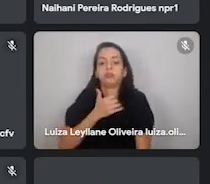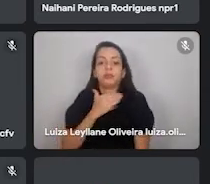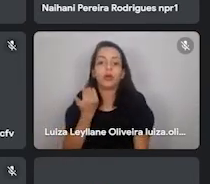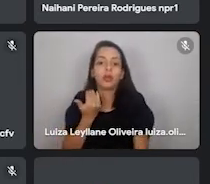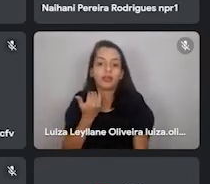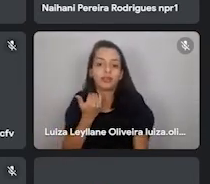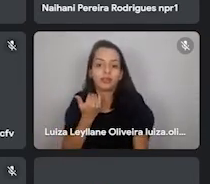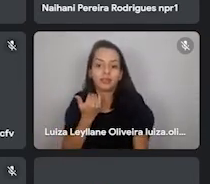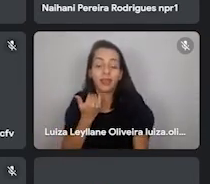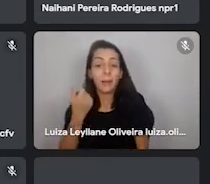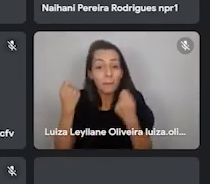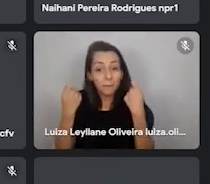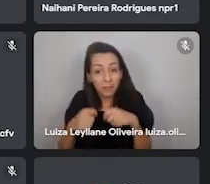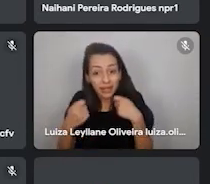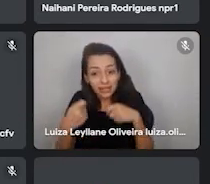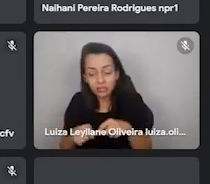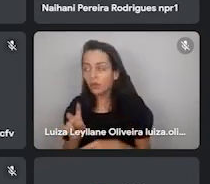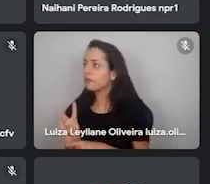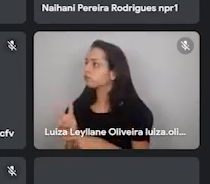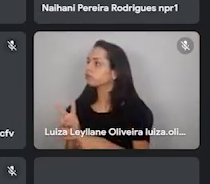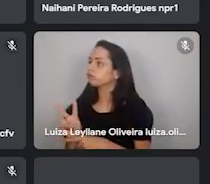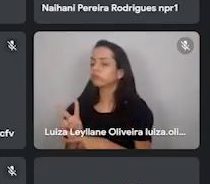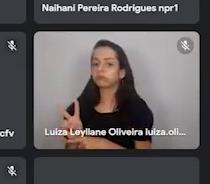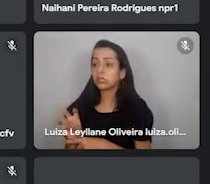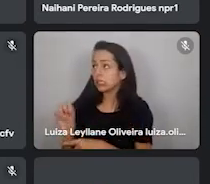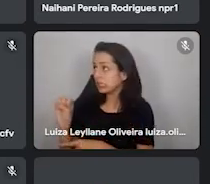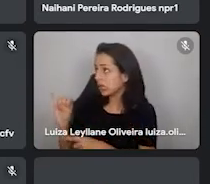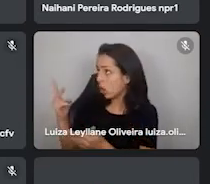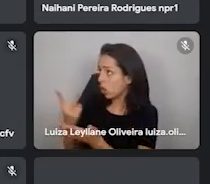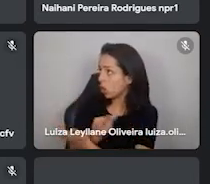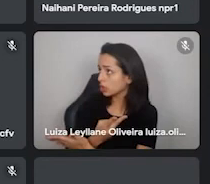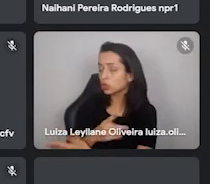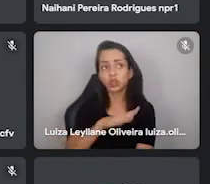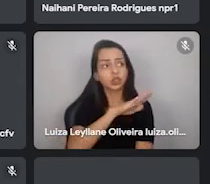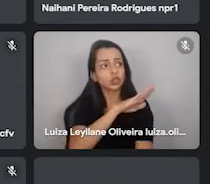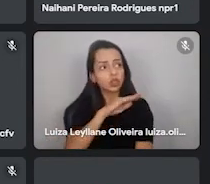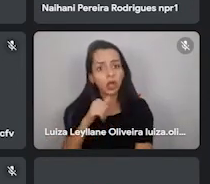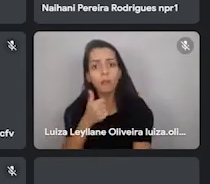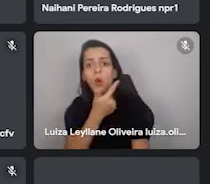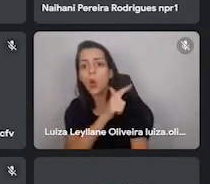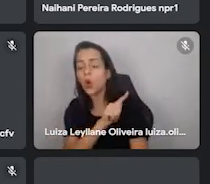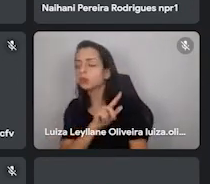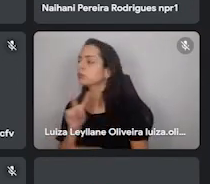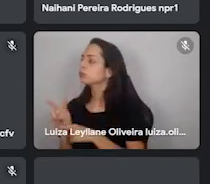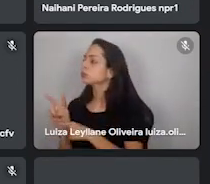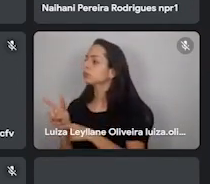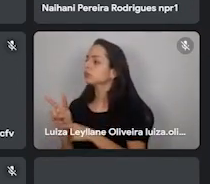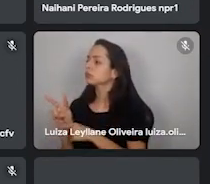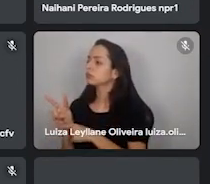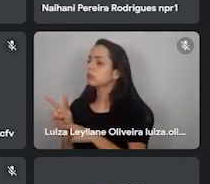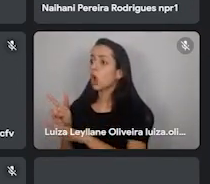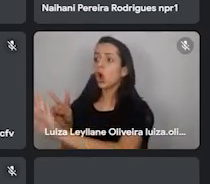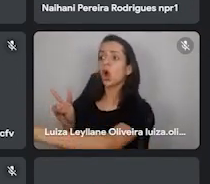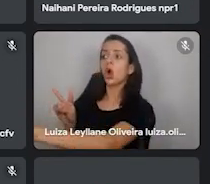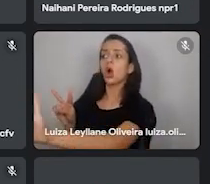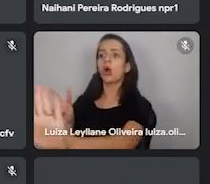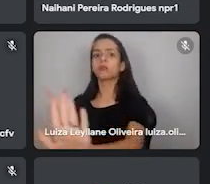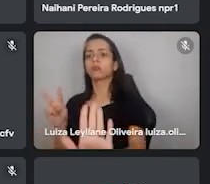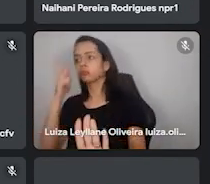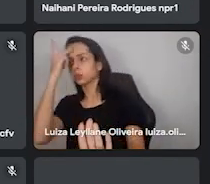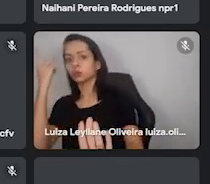é muito grande. Então, você nunca vai saber se um